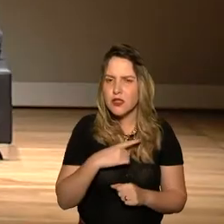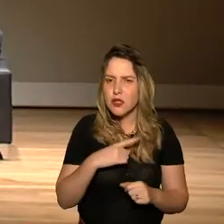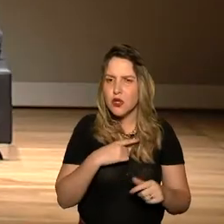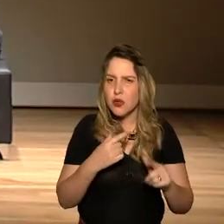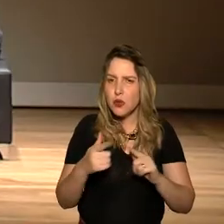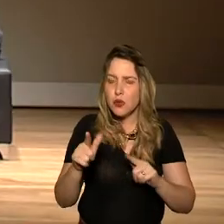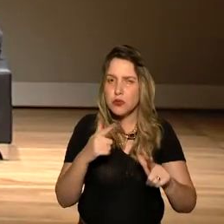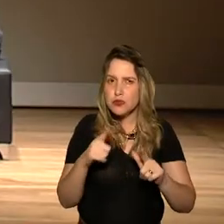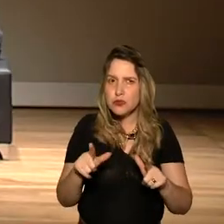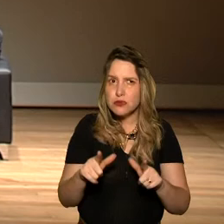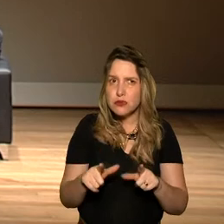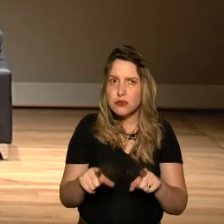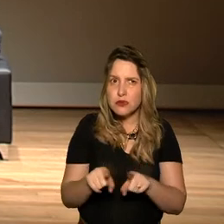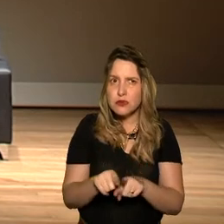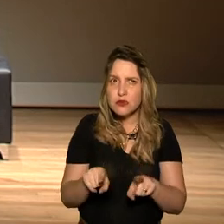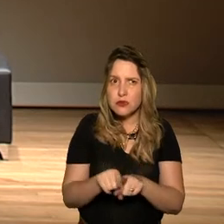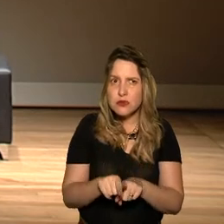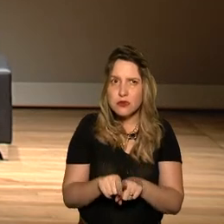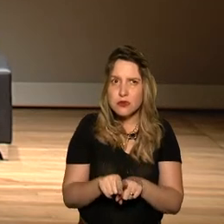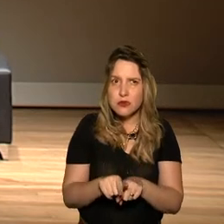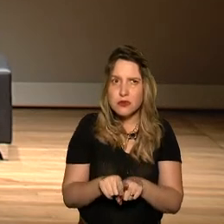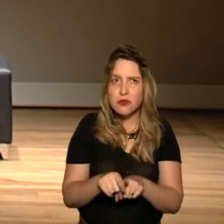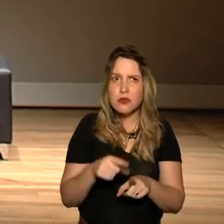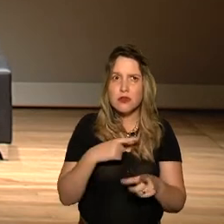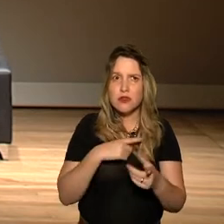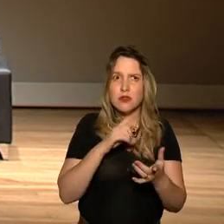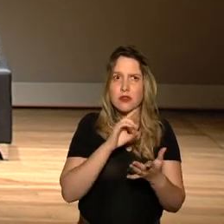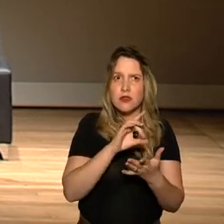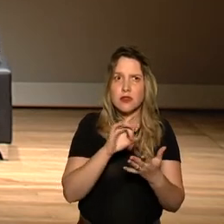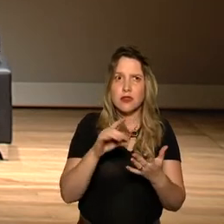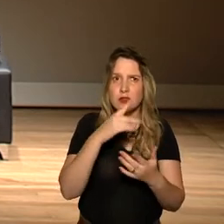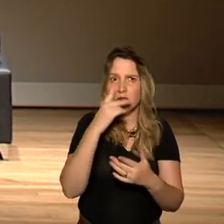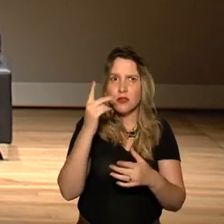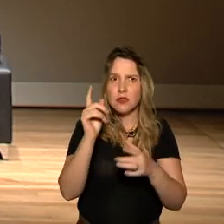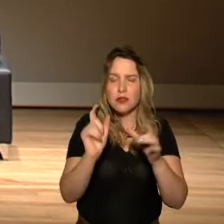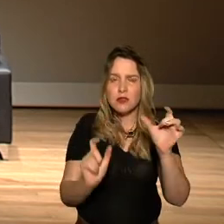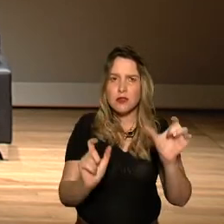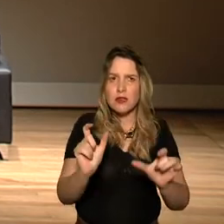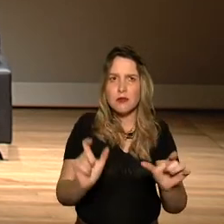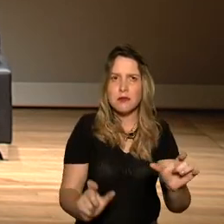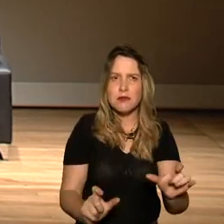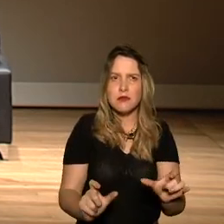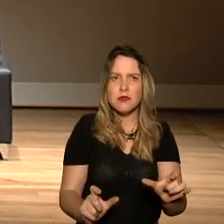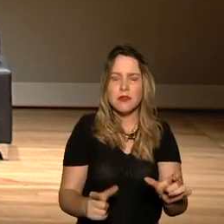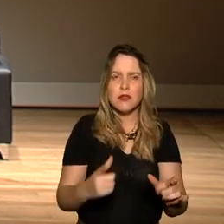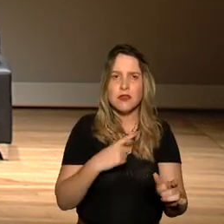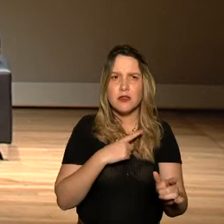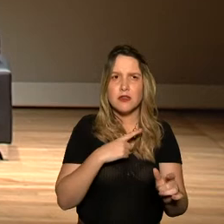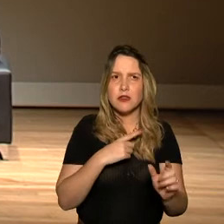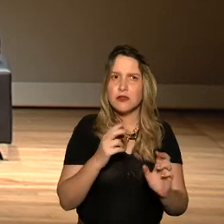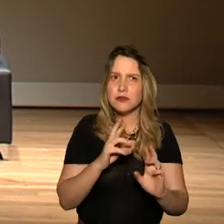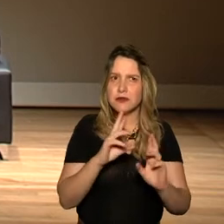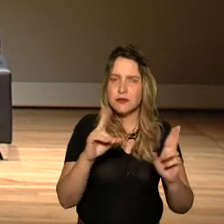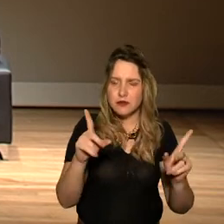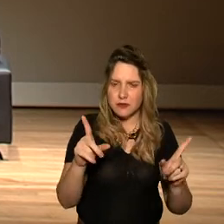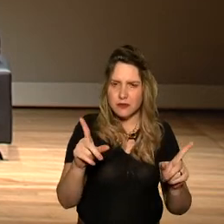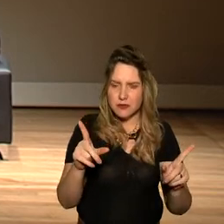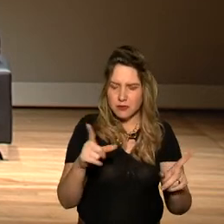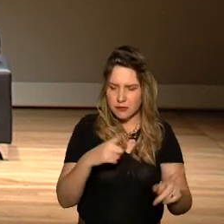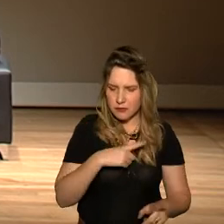hoje que assim eu meu primeiro espetáculo de assistir aqui no Sesi em 1993 eu tinha 13 anos